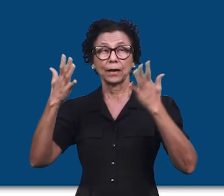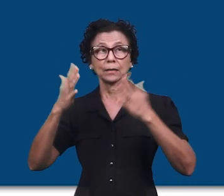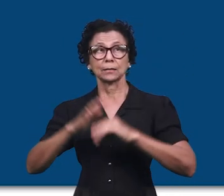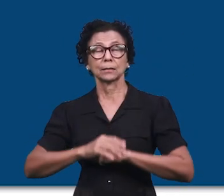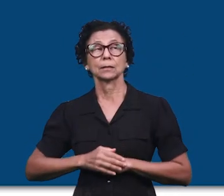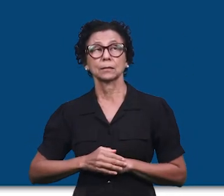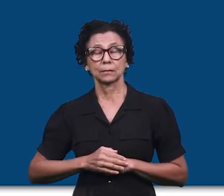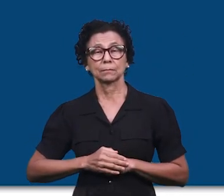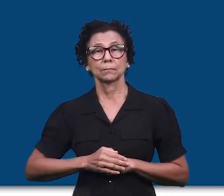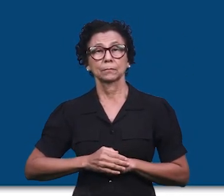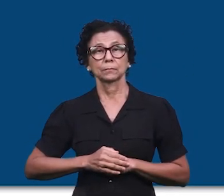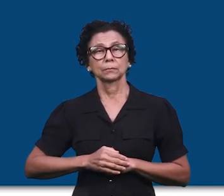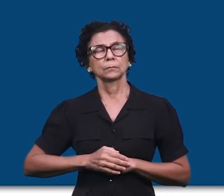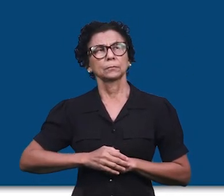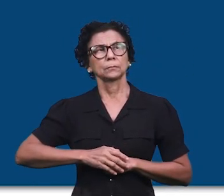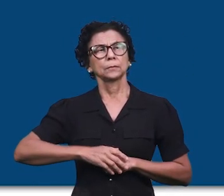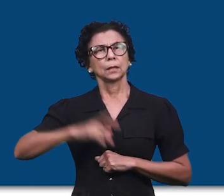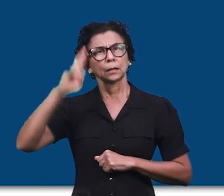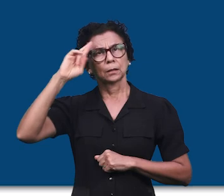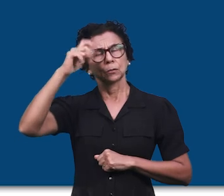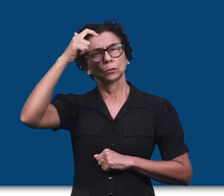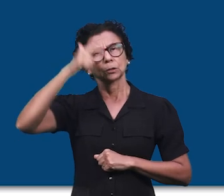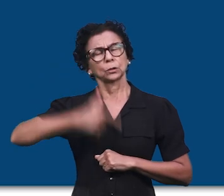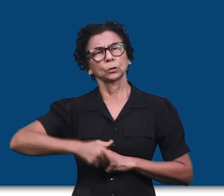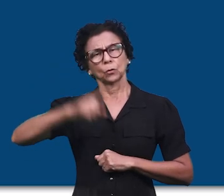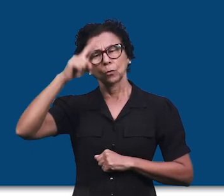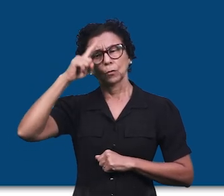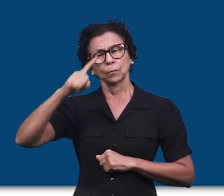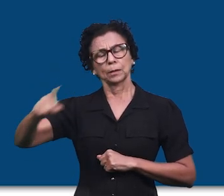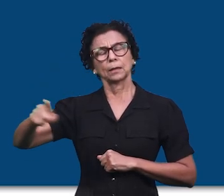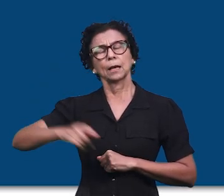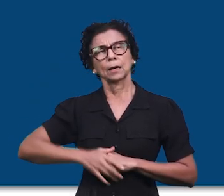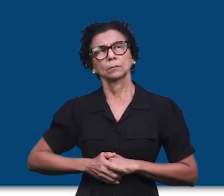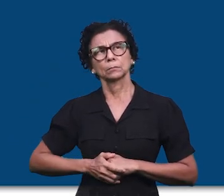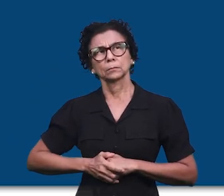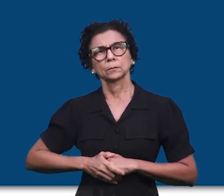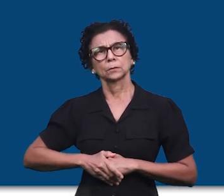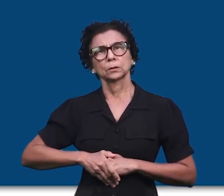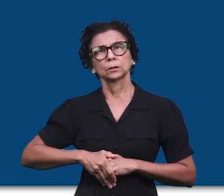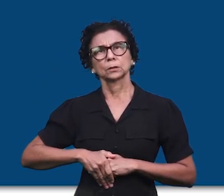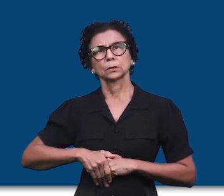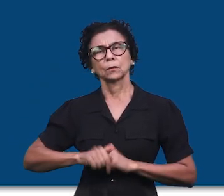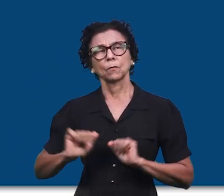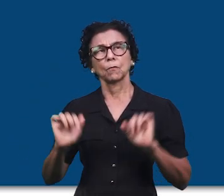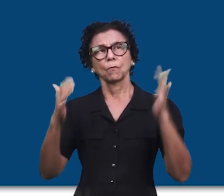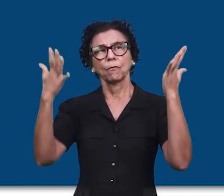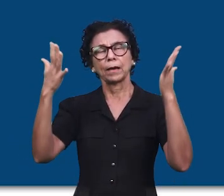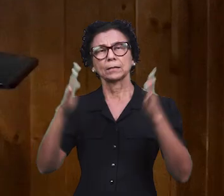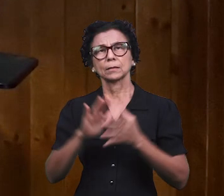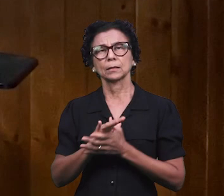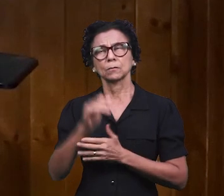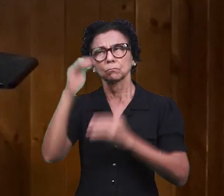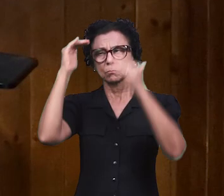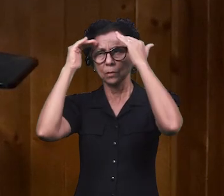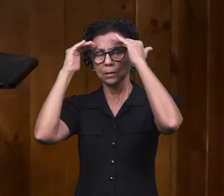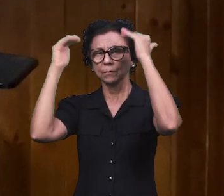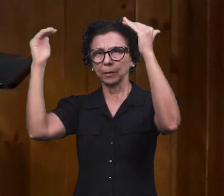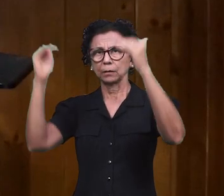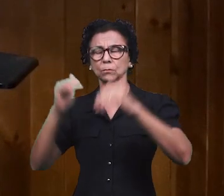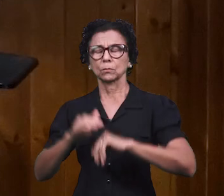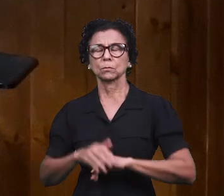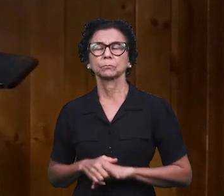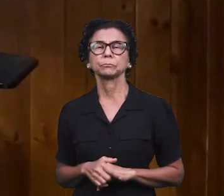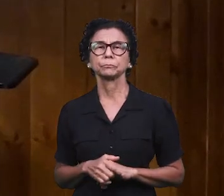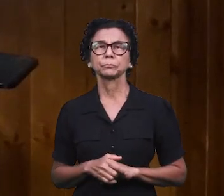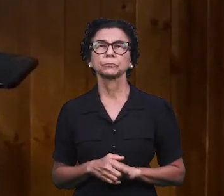convocareis serão santas convocações. Estas são as minhas solenidades. Agora sim, vamos